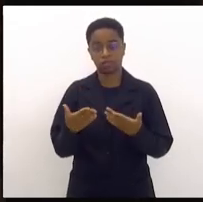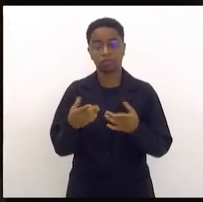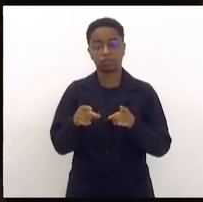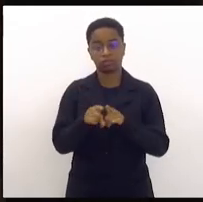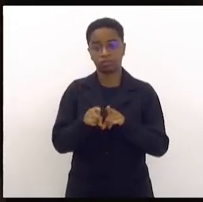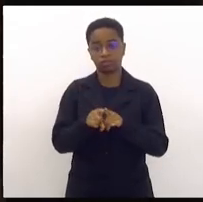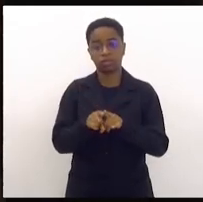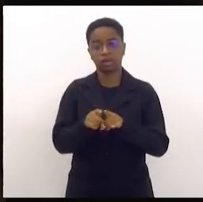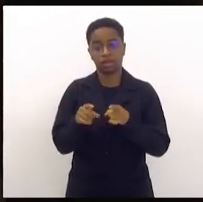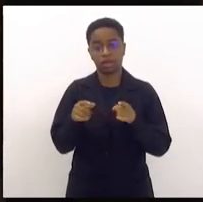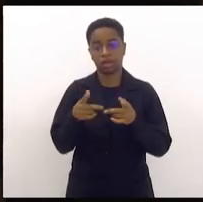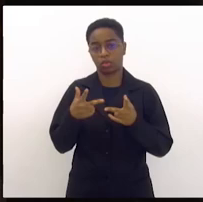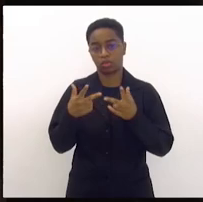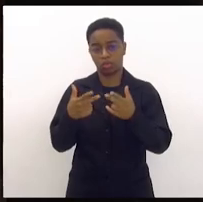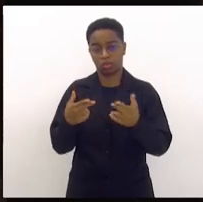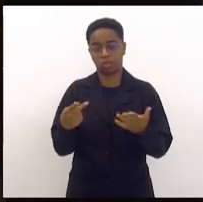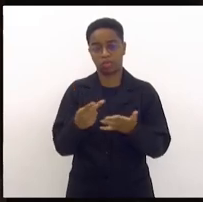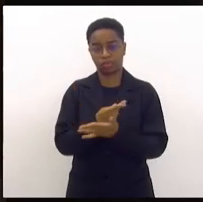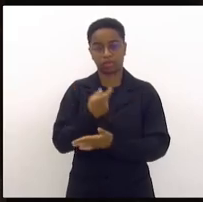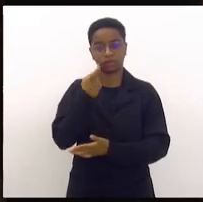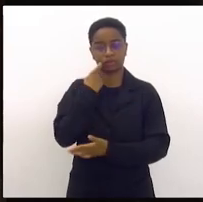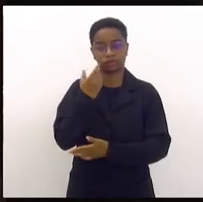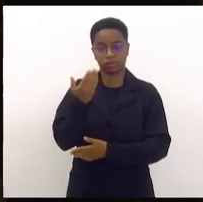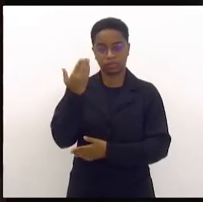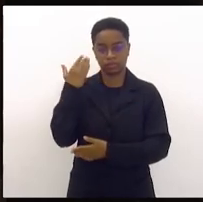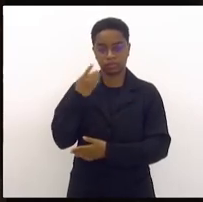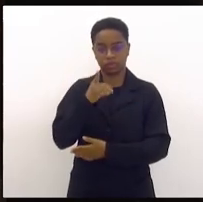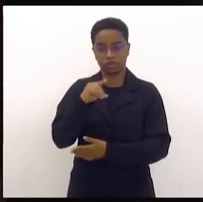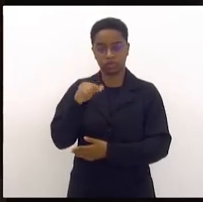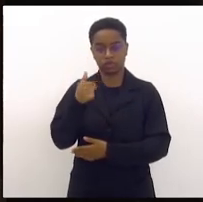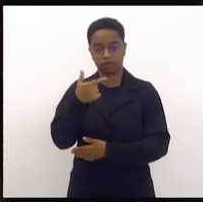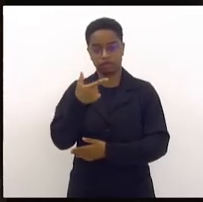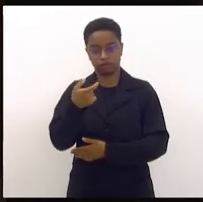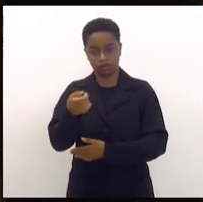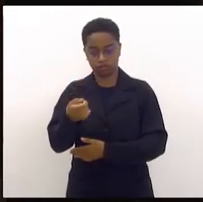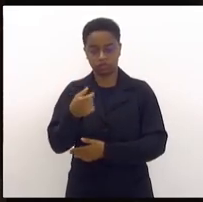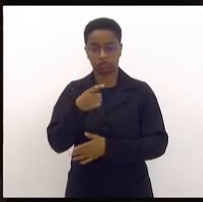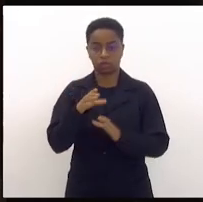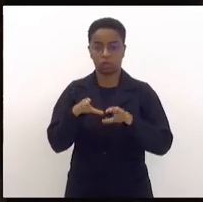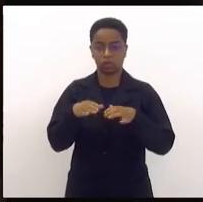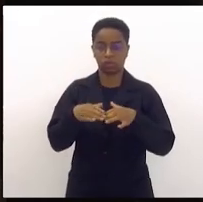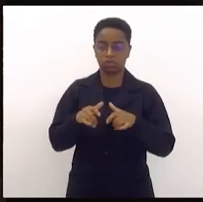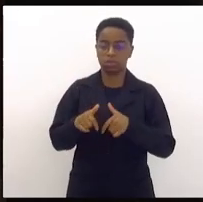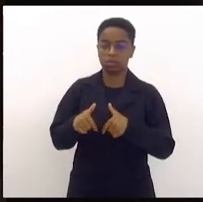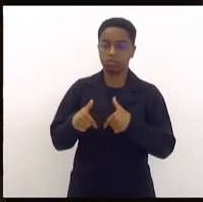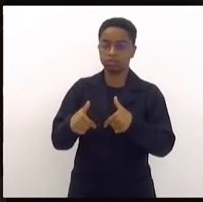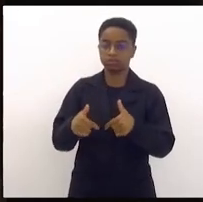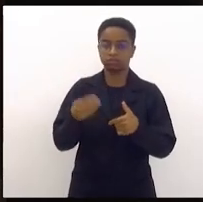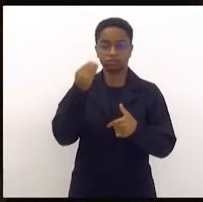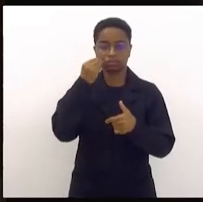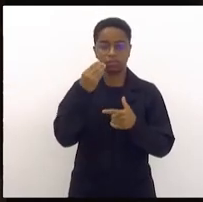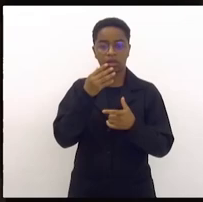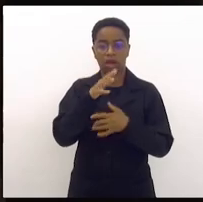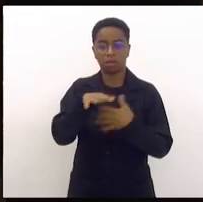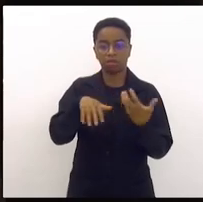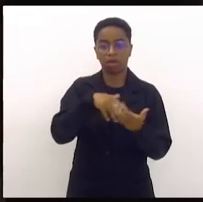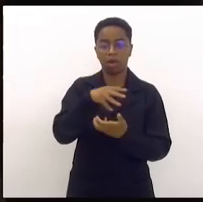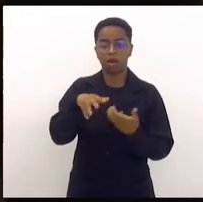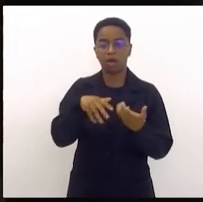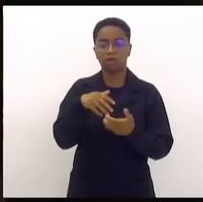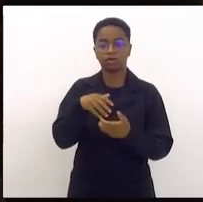ser diferente. Sexta-feira passada, dia 20, a Comissão de Combate à Desordem Urbana, em